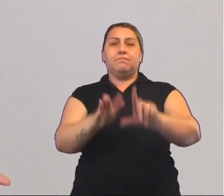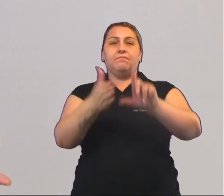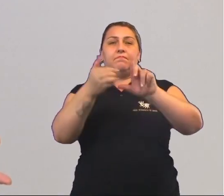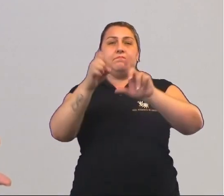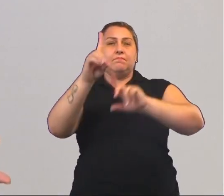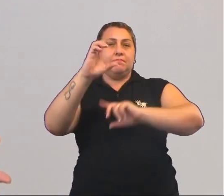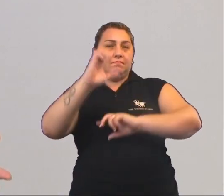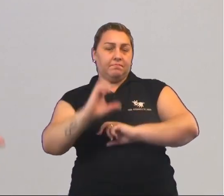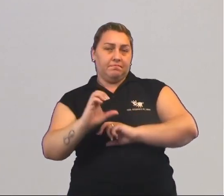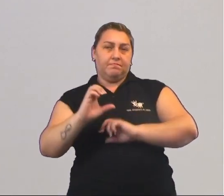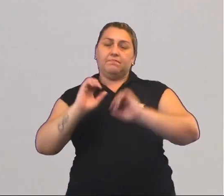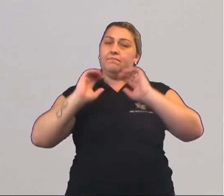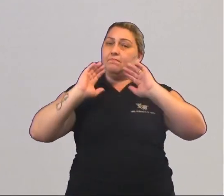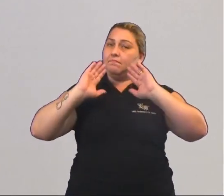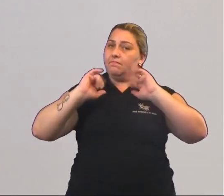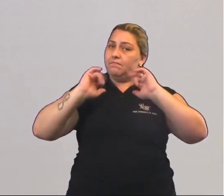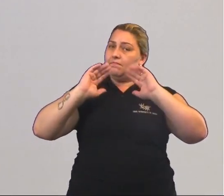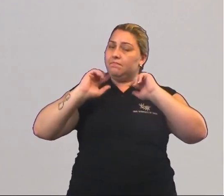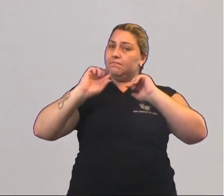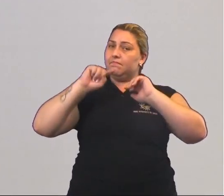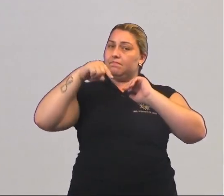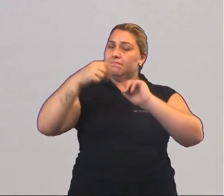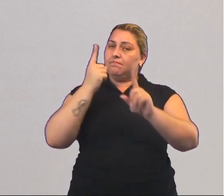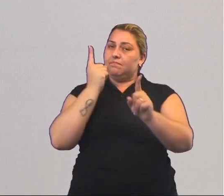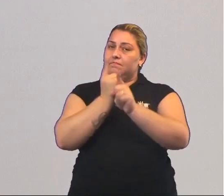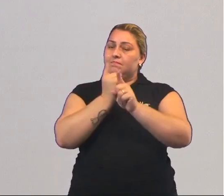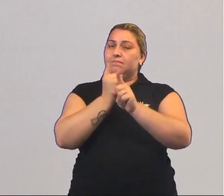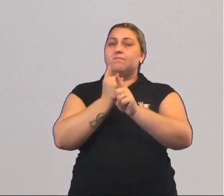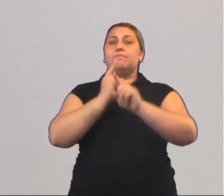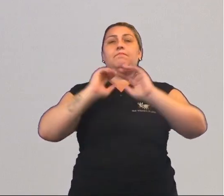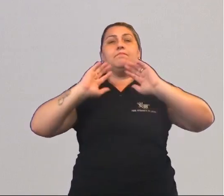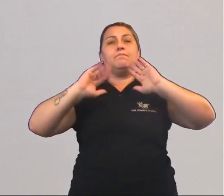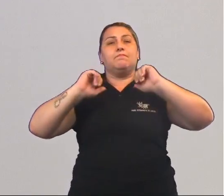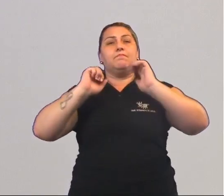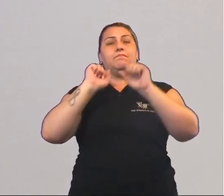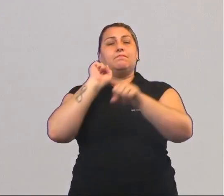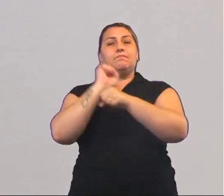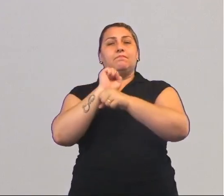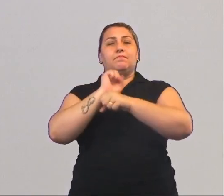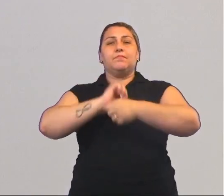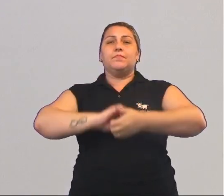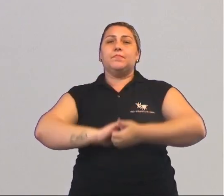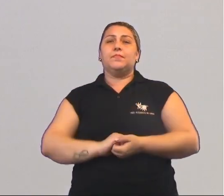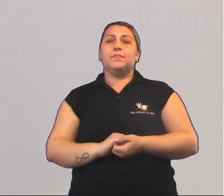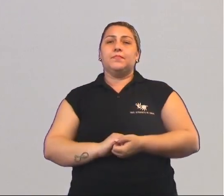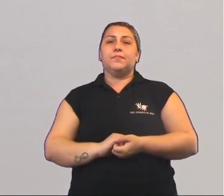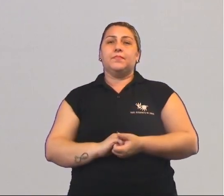acessar a nossa plataforma Eduque. Até o nosso próximo encontro. Tchau, tchau, te espero lá.